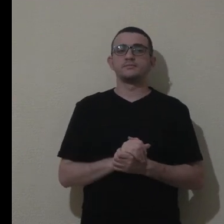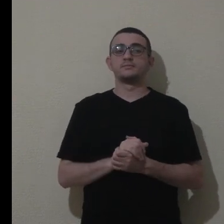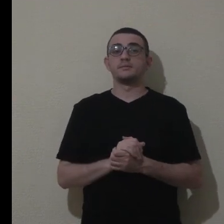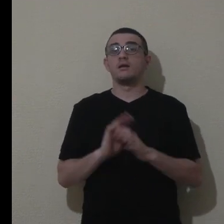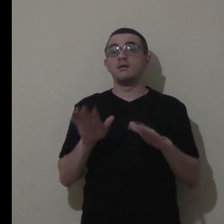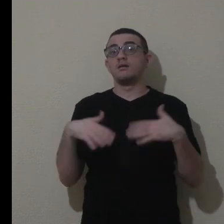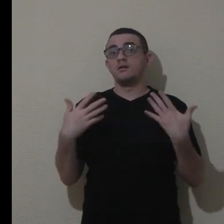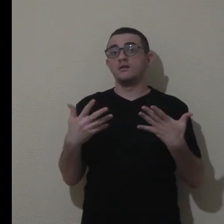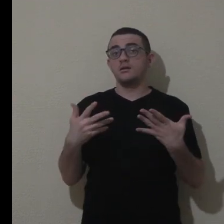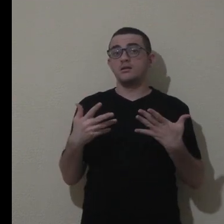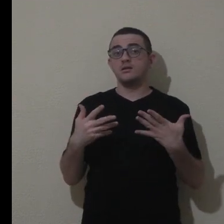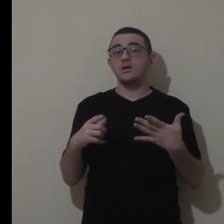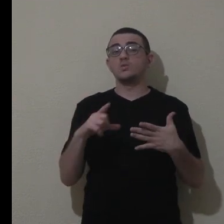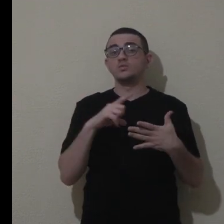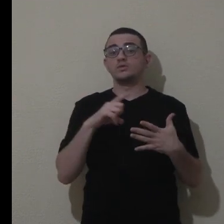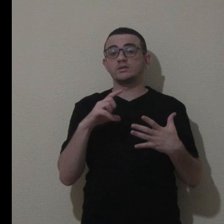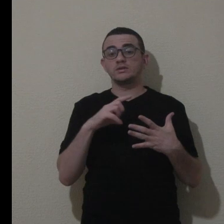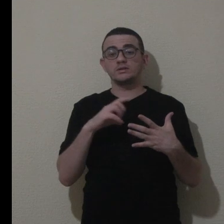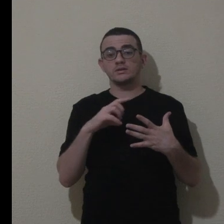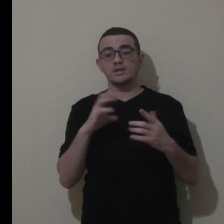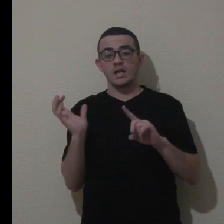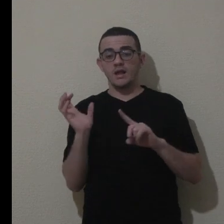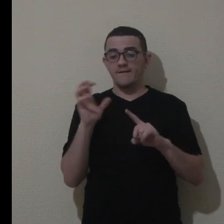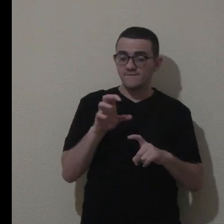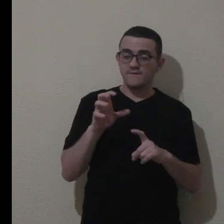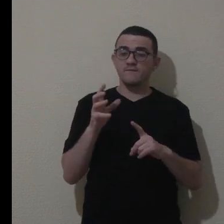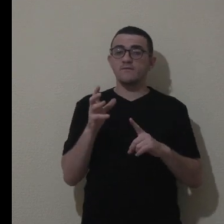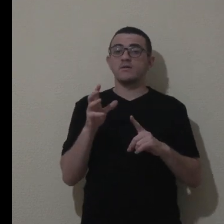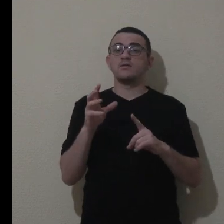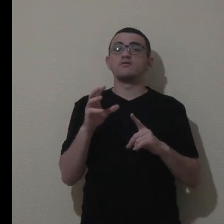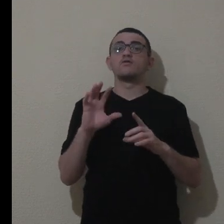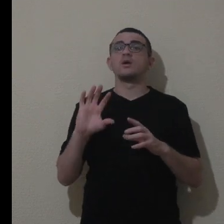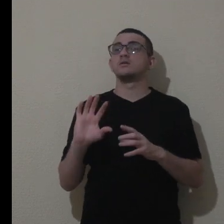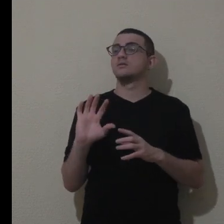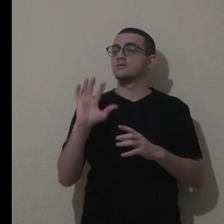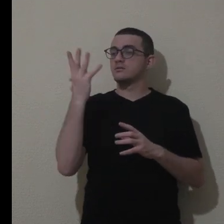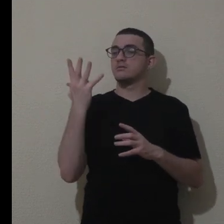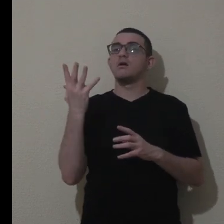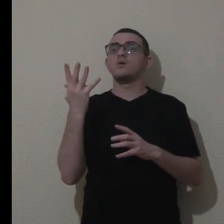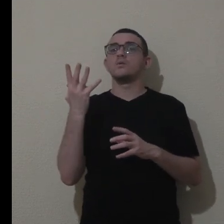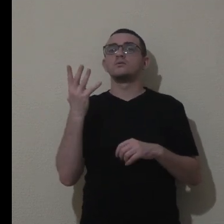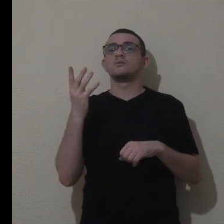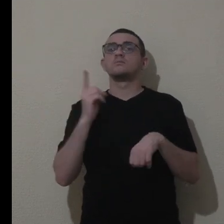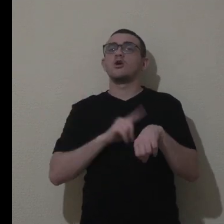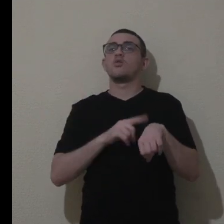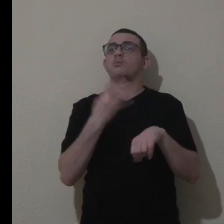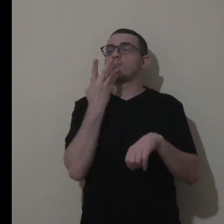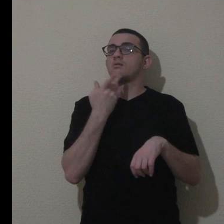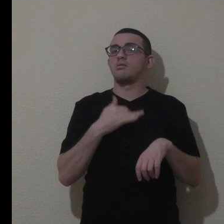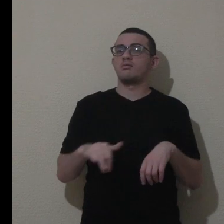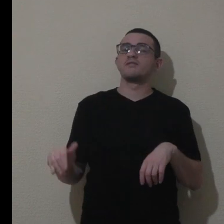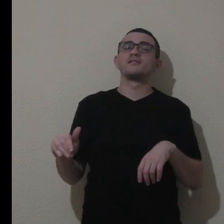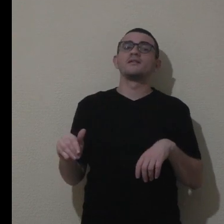Então, realmente, existe um impacto desses efeitos, né, adversos